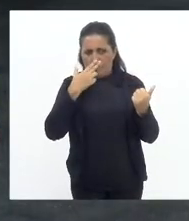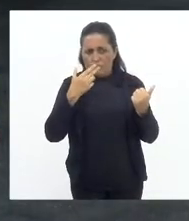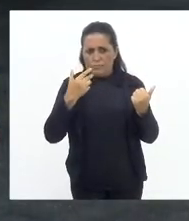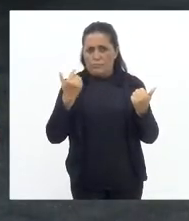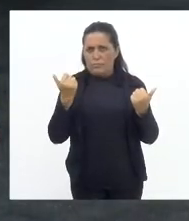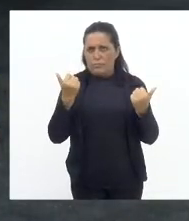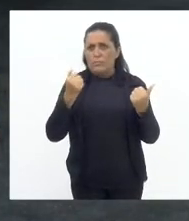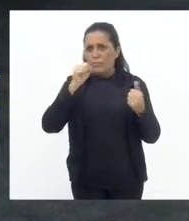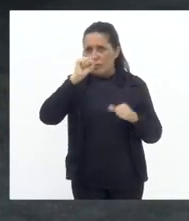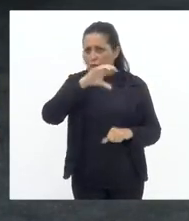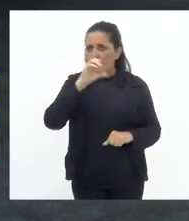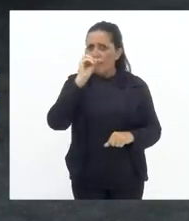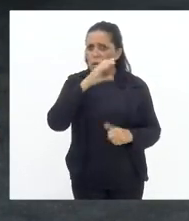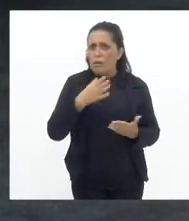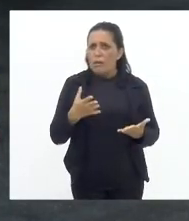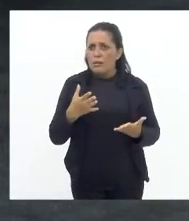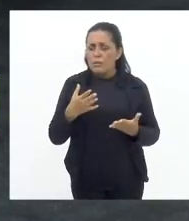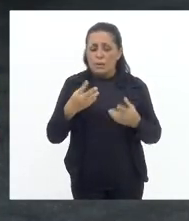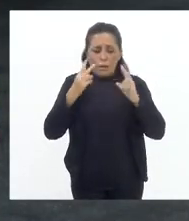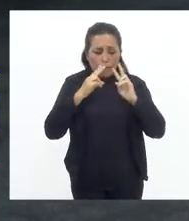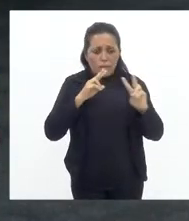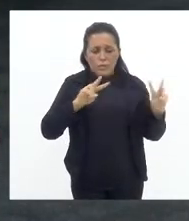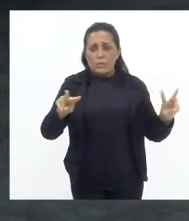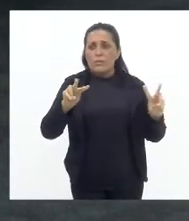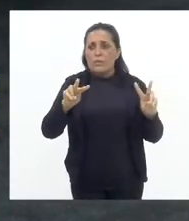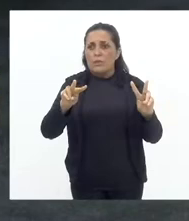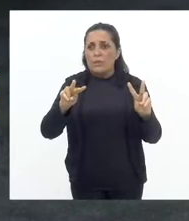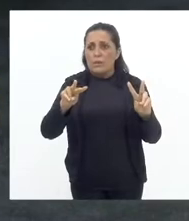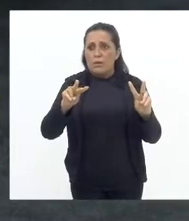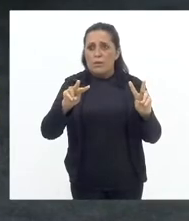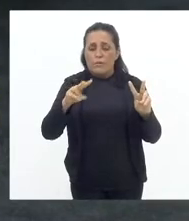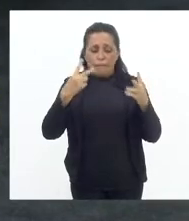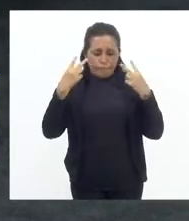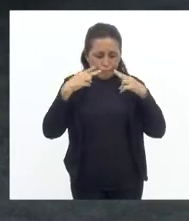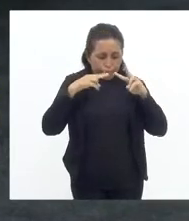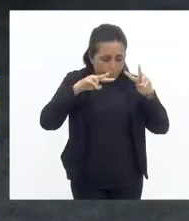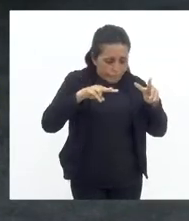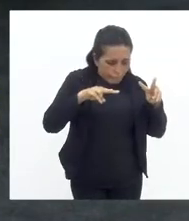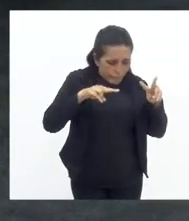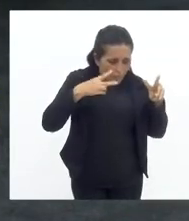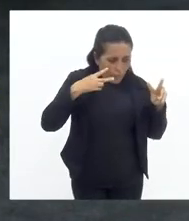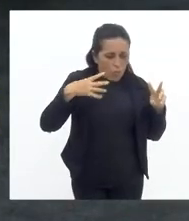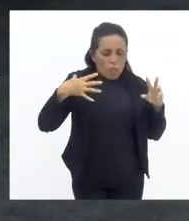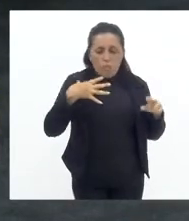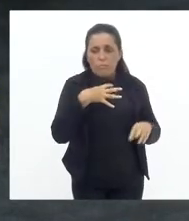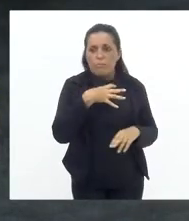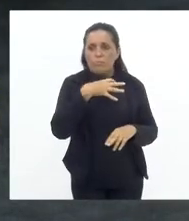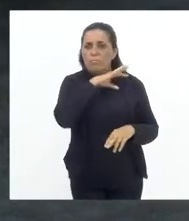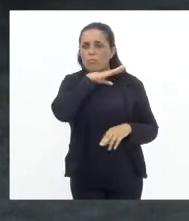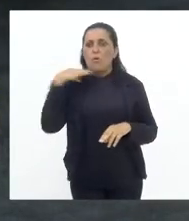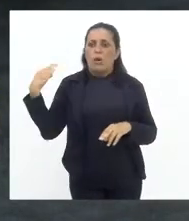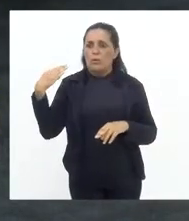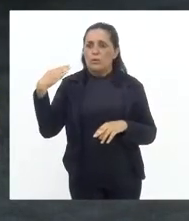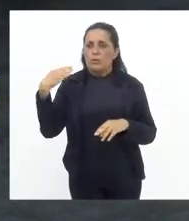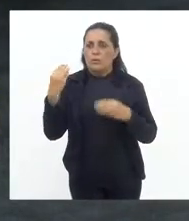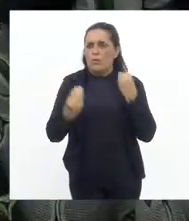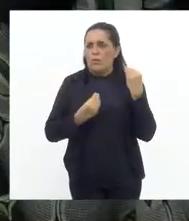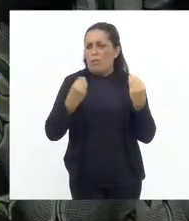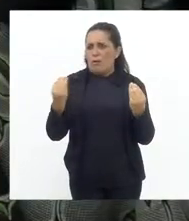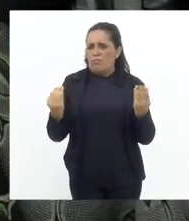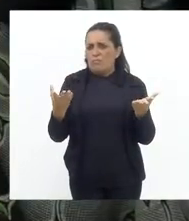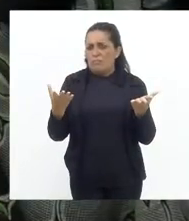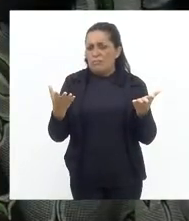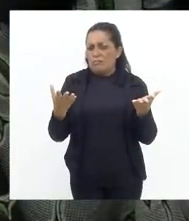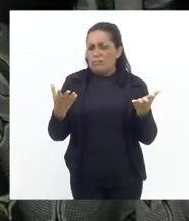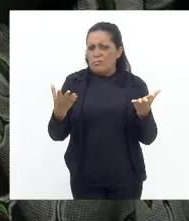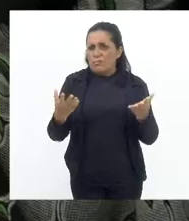apoio simbólico a violência quando você de alguma forma a borda uma morte dessa forma tão vulgar e eu